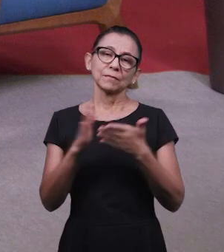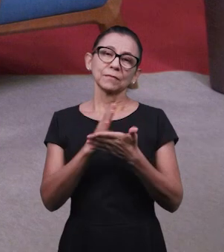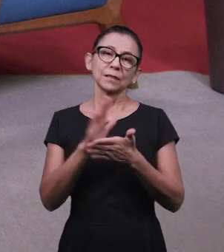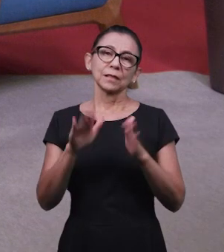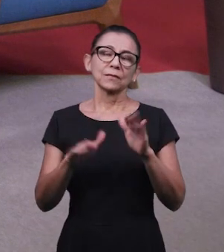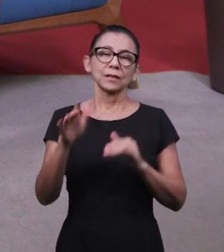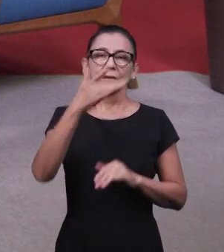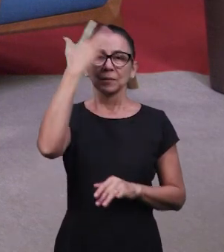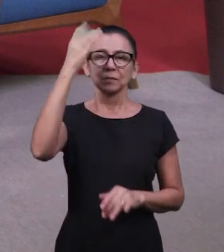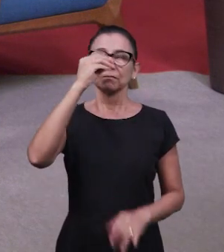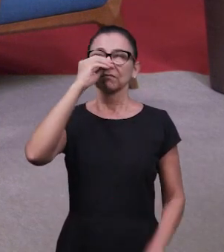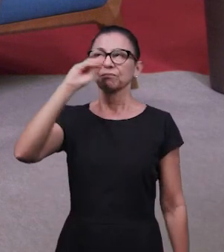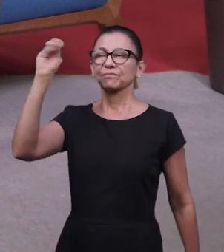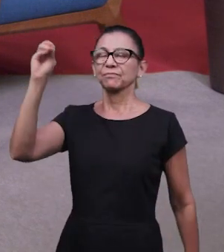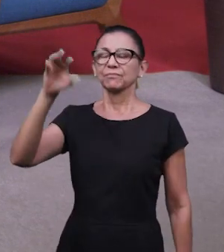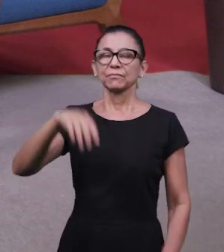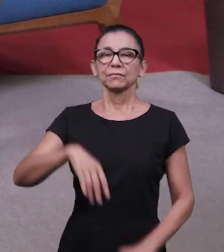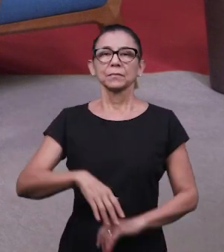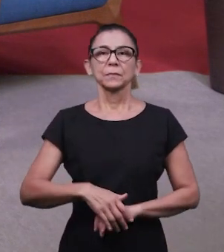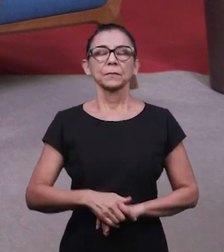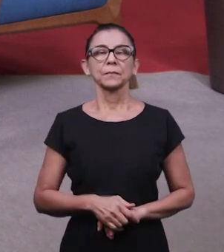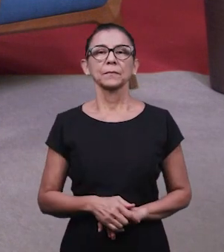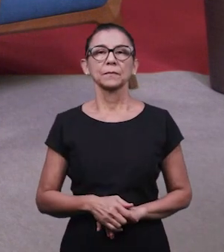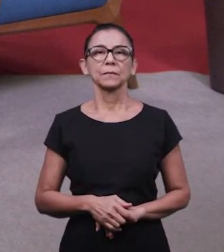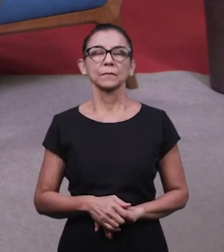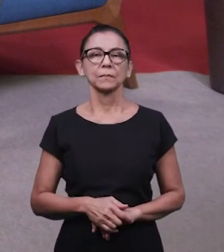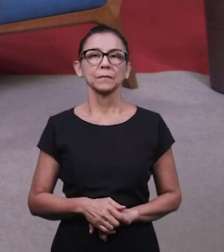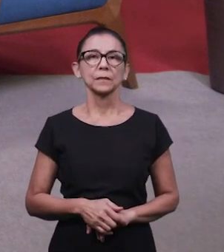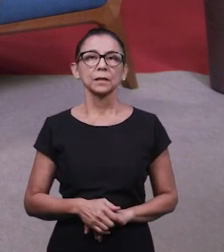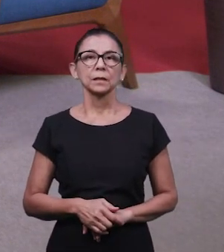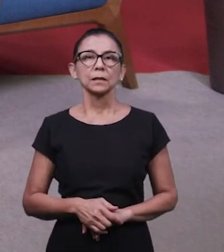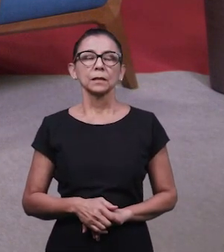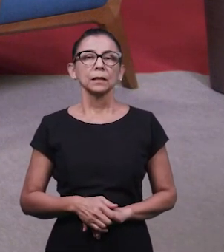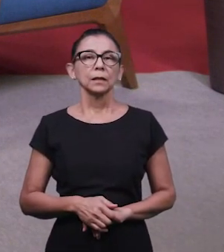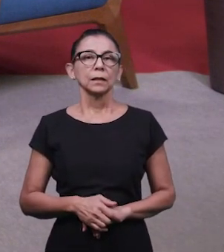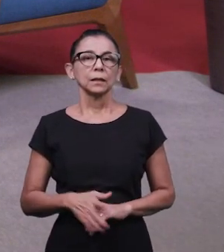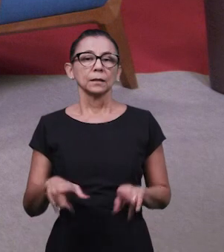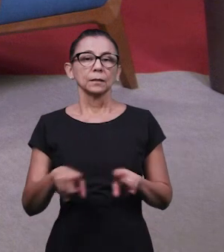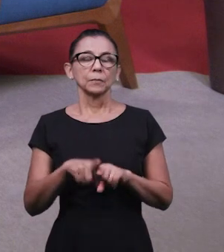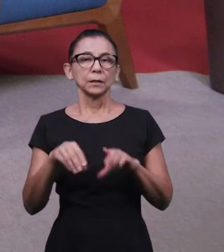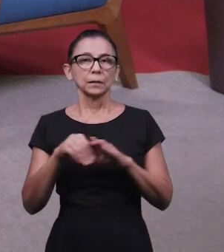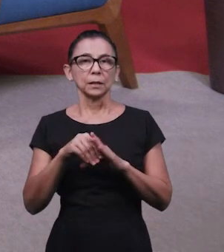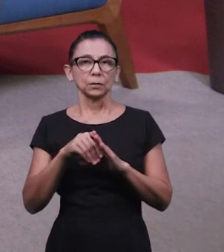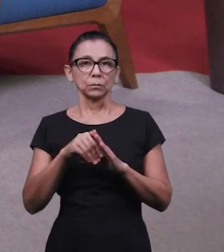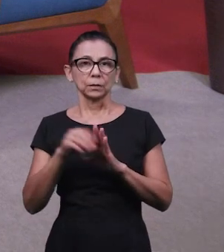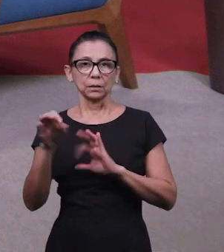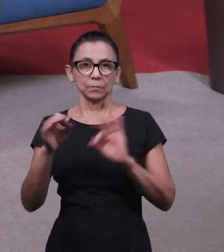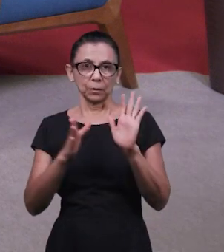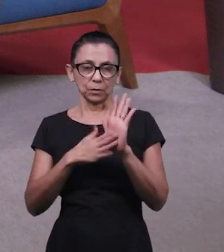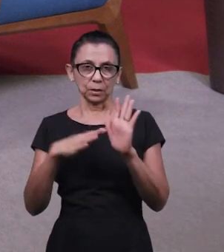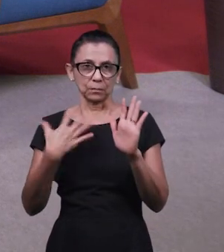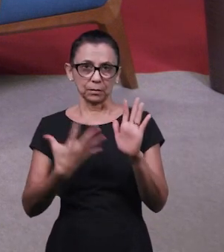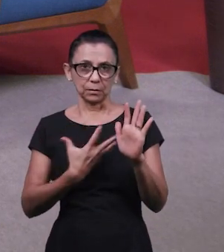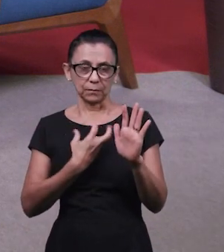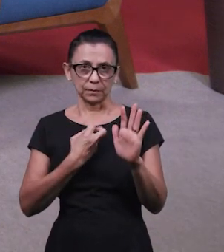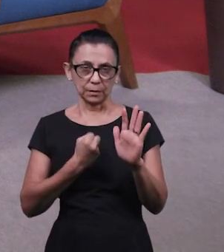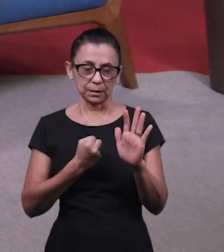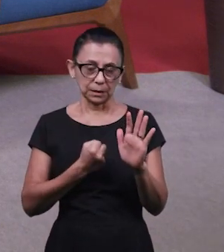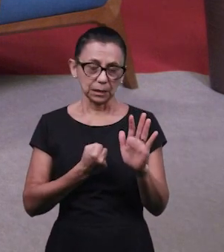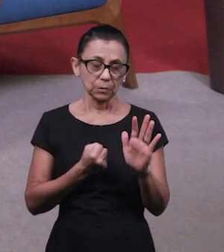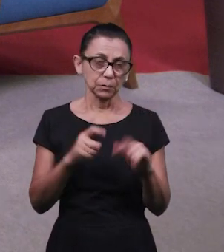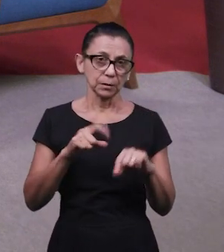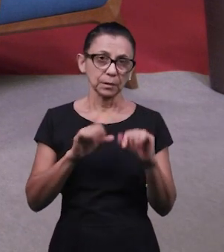vida eterna, de não ter a eternidade com Deus, e a grande salvação está disponível aí, e algumas pessoas